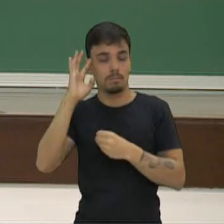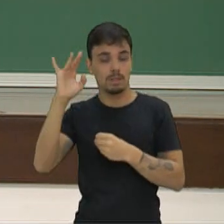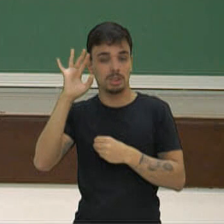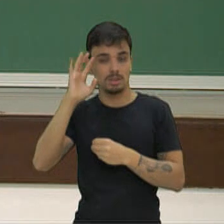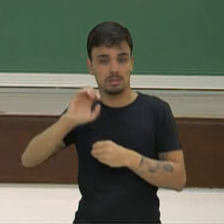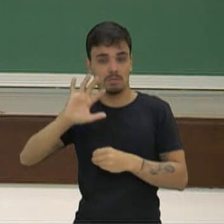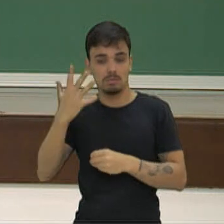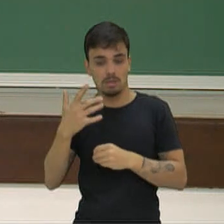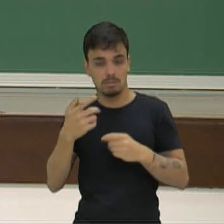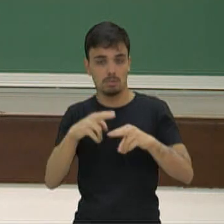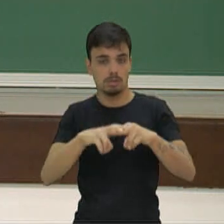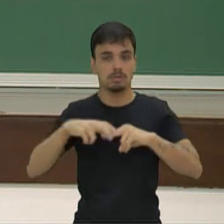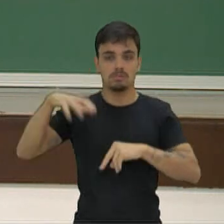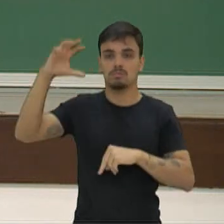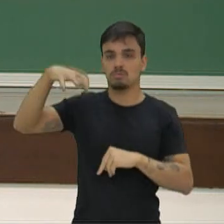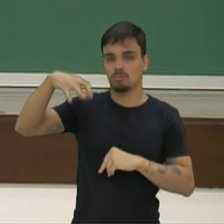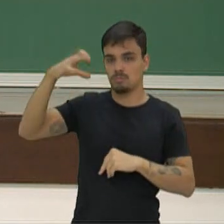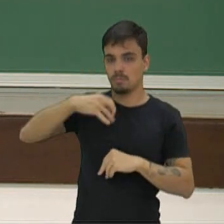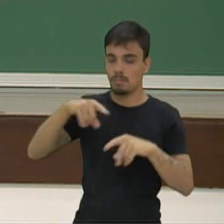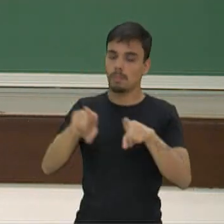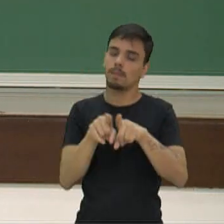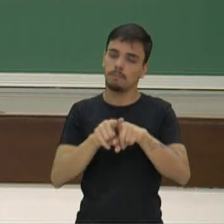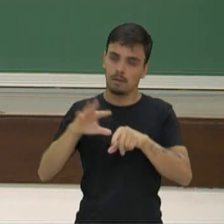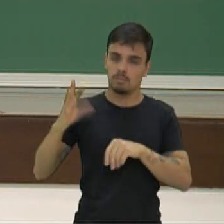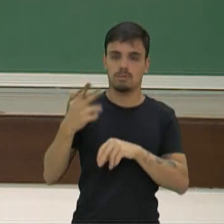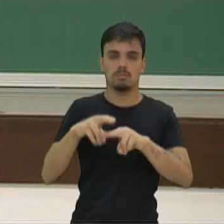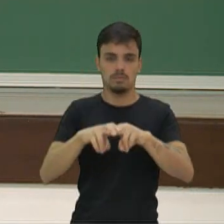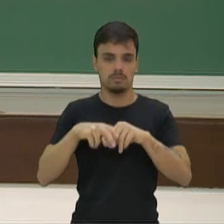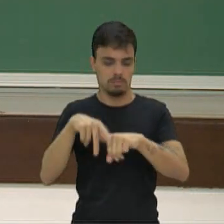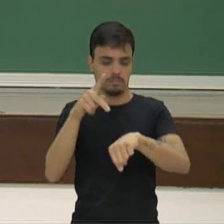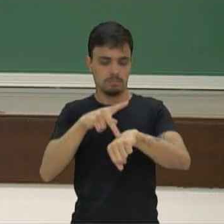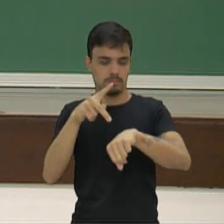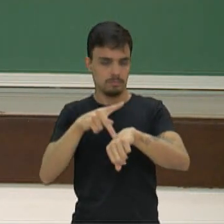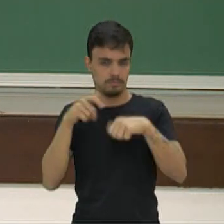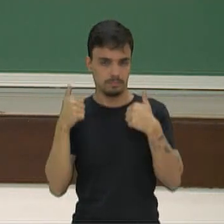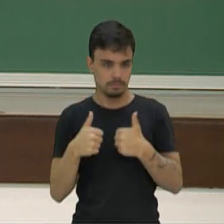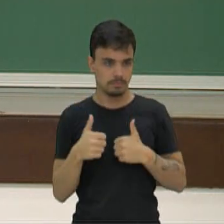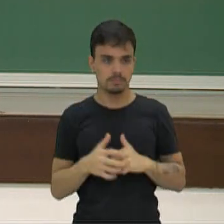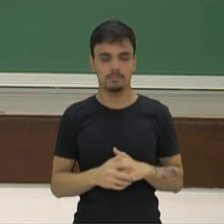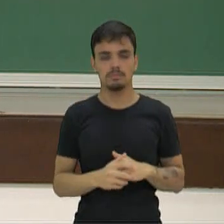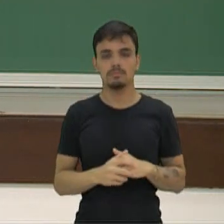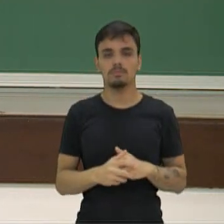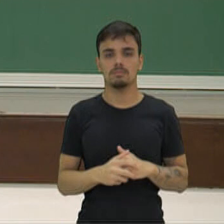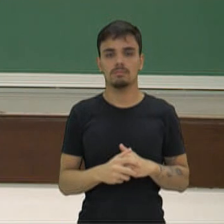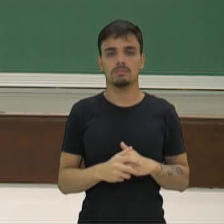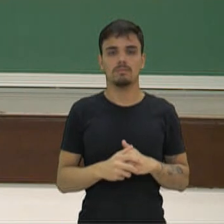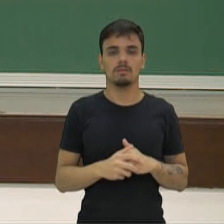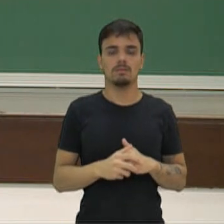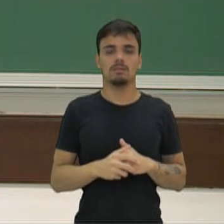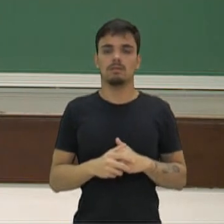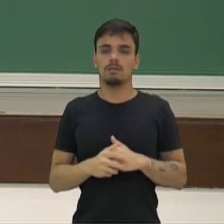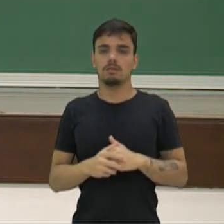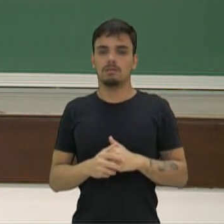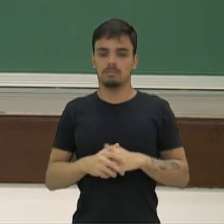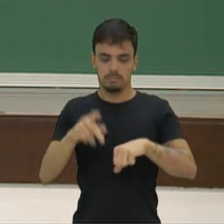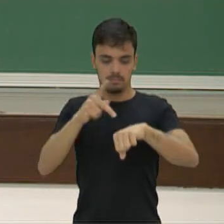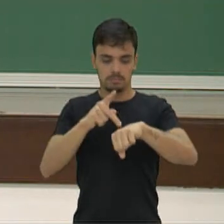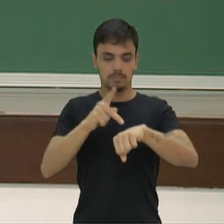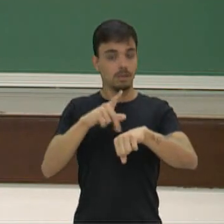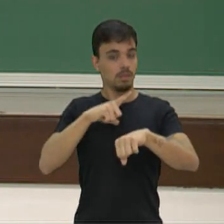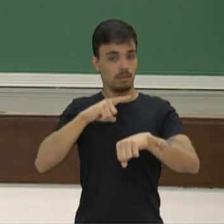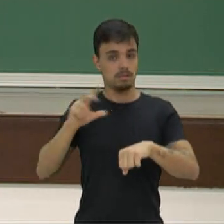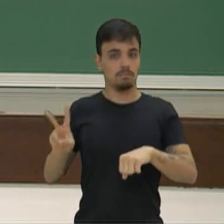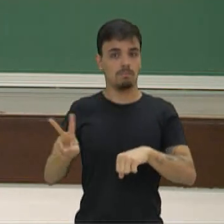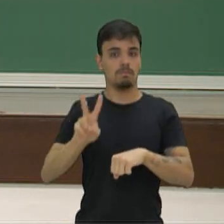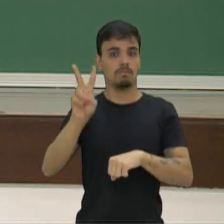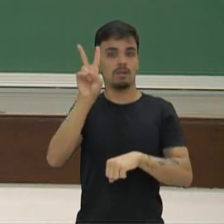a chuva faz isso também com as rochas. Combinado? A rocha, então, tem este